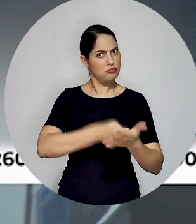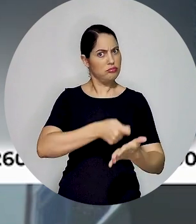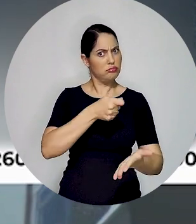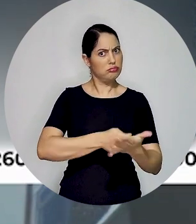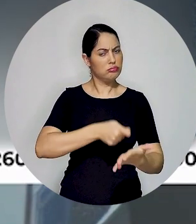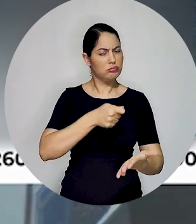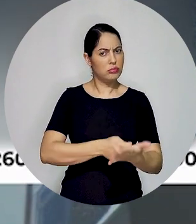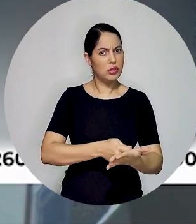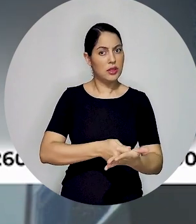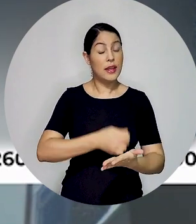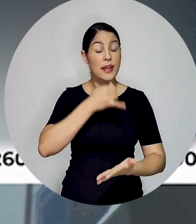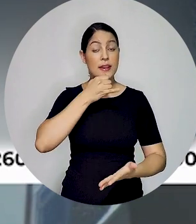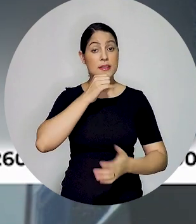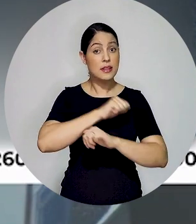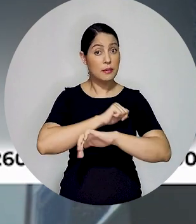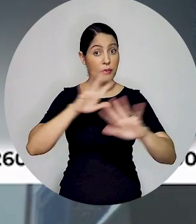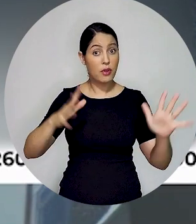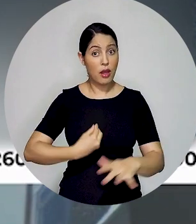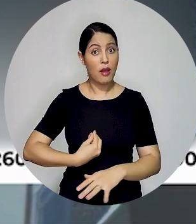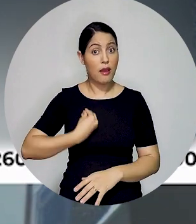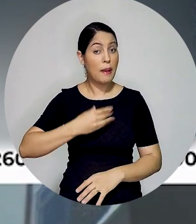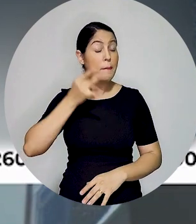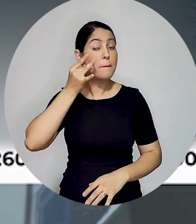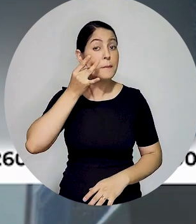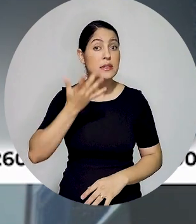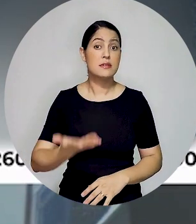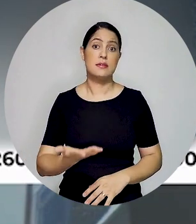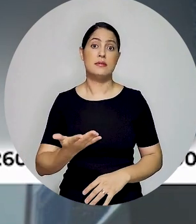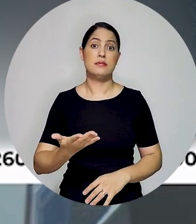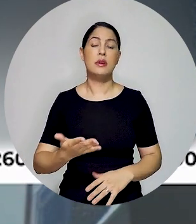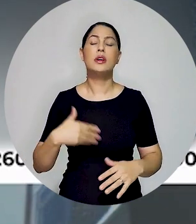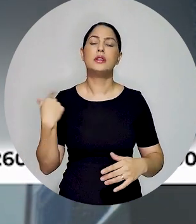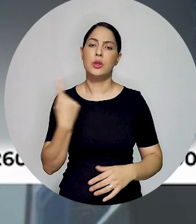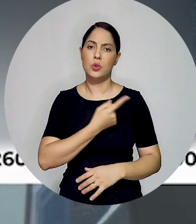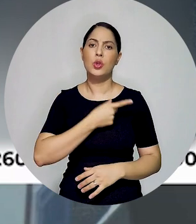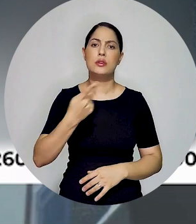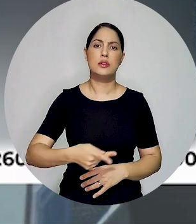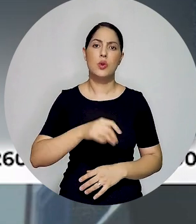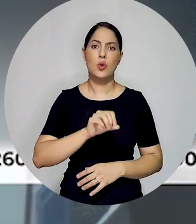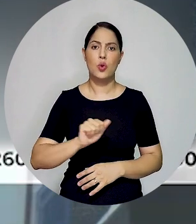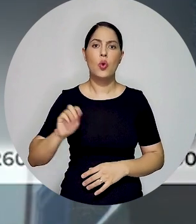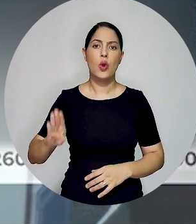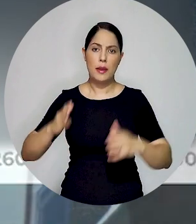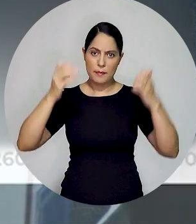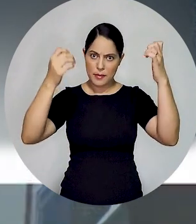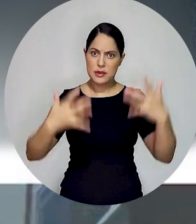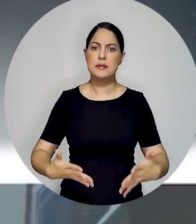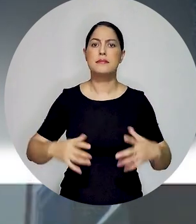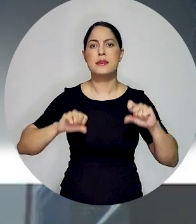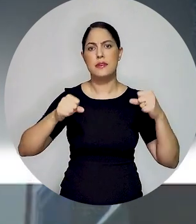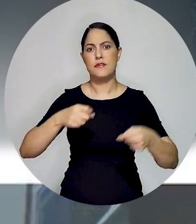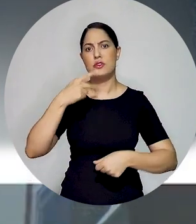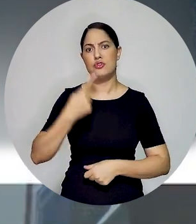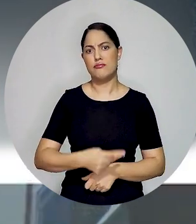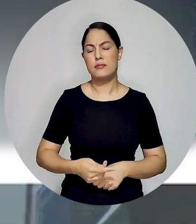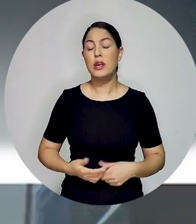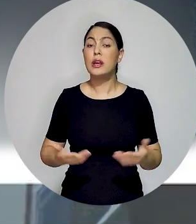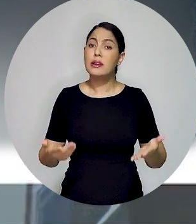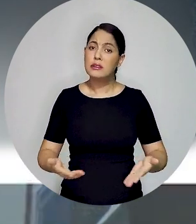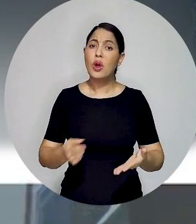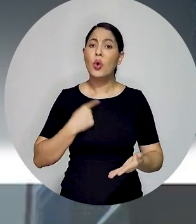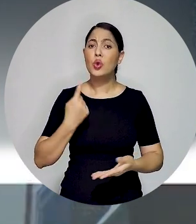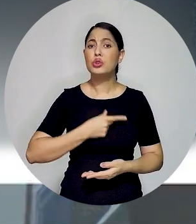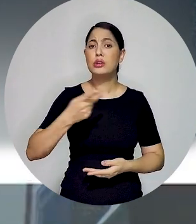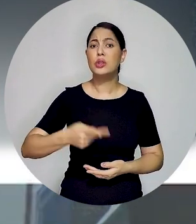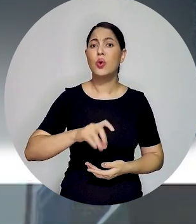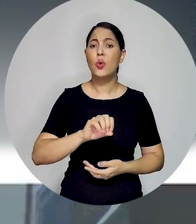devem ser rigorosamente observados, e a presença na comarca é um deles, e é esta a defesa que faz a Ordem dos Advogados do Brasil.